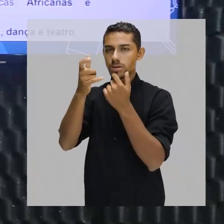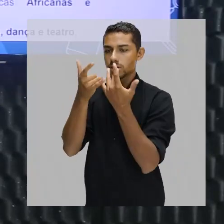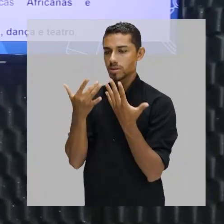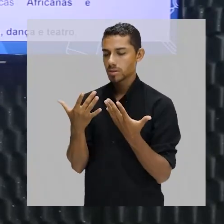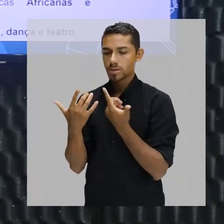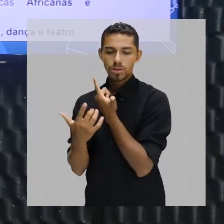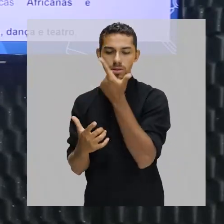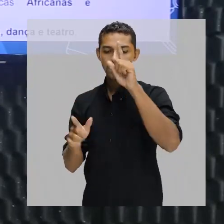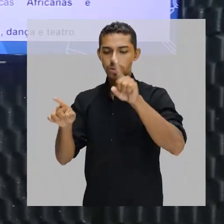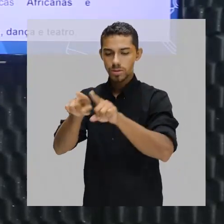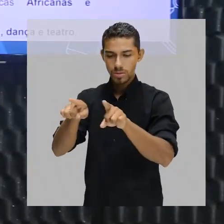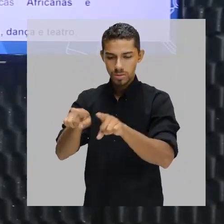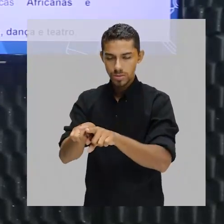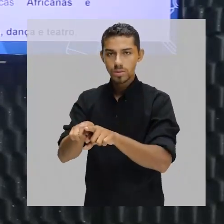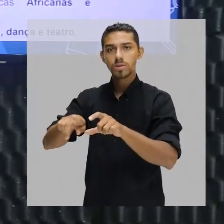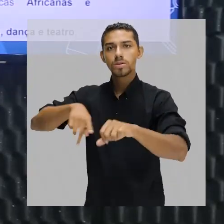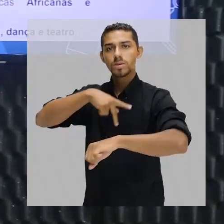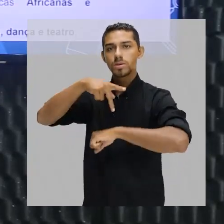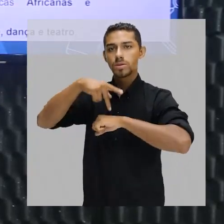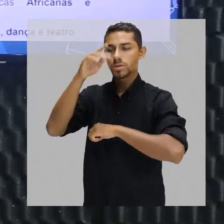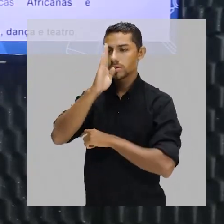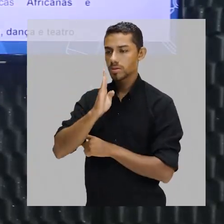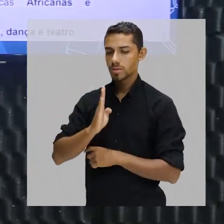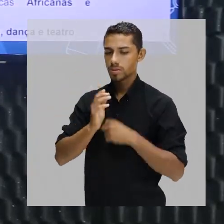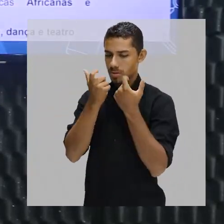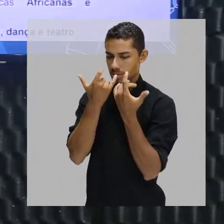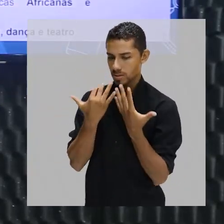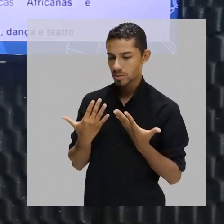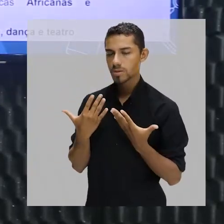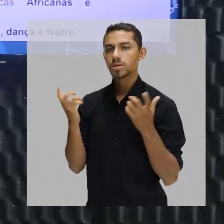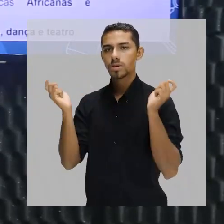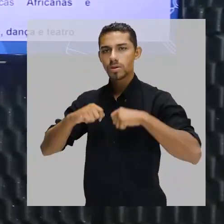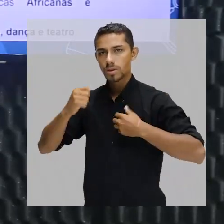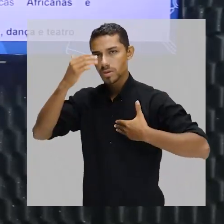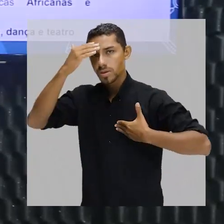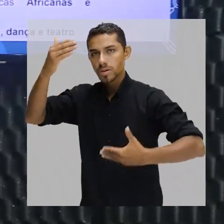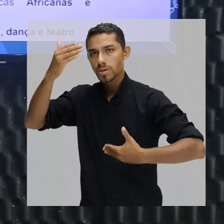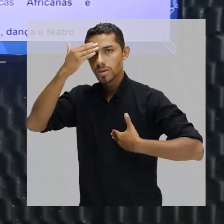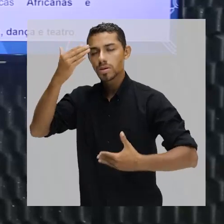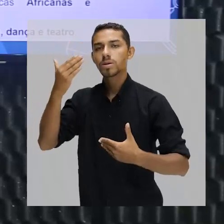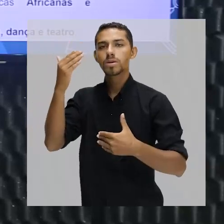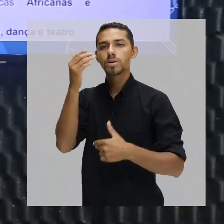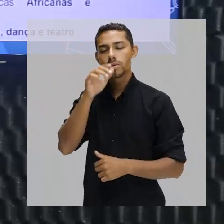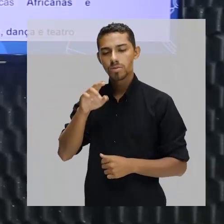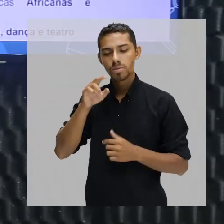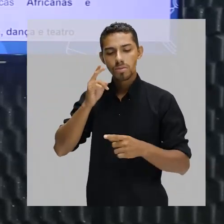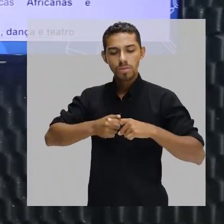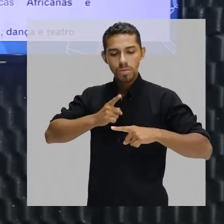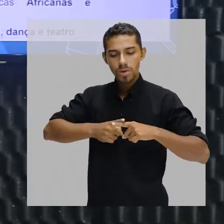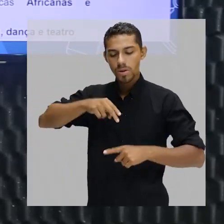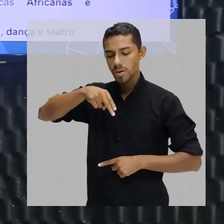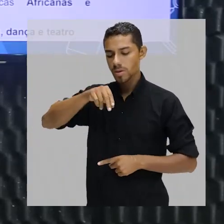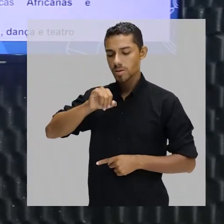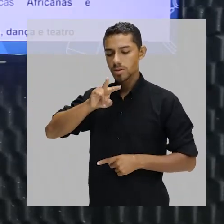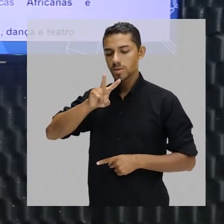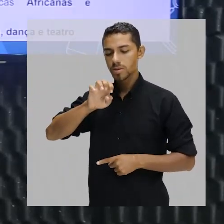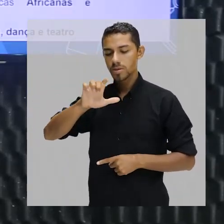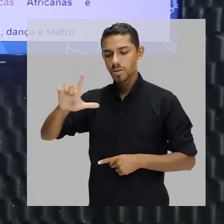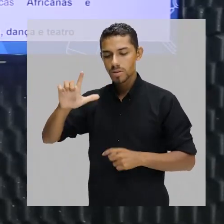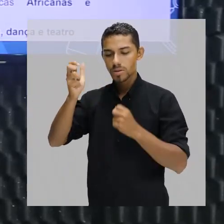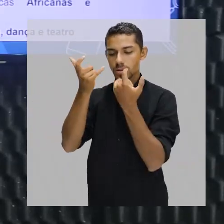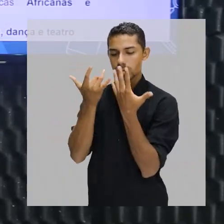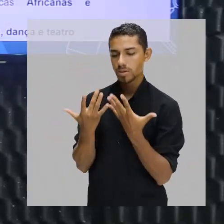entre outras coisas. E no Brasil, gente, nós temos que agradecer aos céus, porque o nível e a quantidade de danças dramáticas que